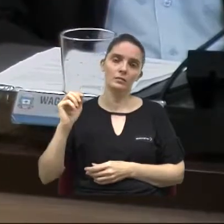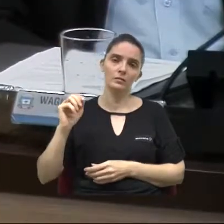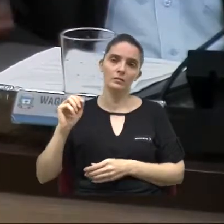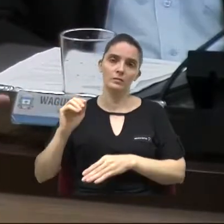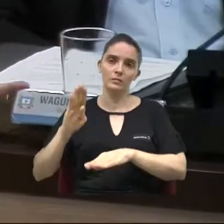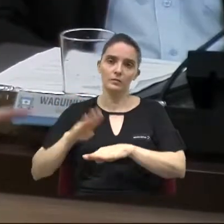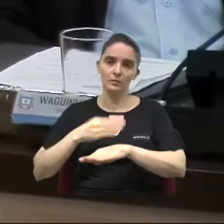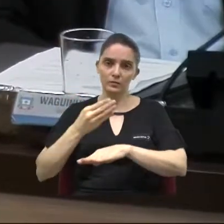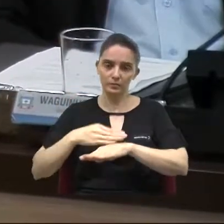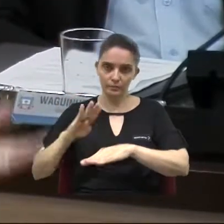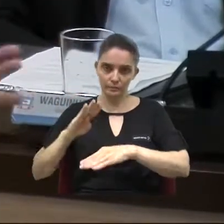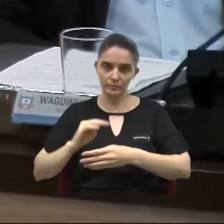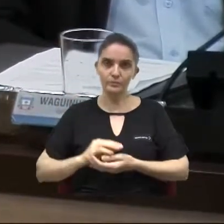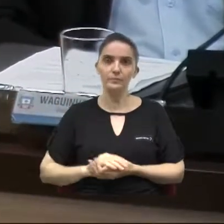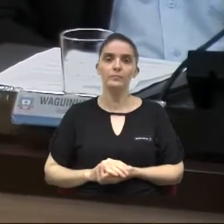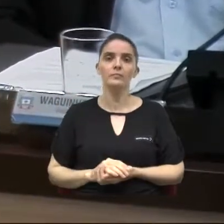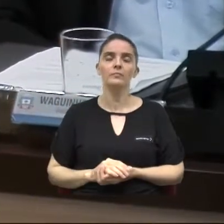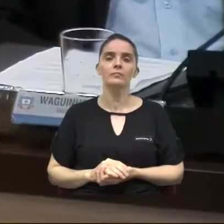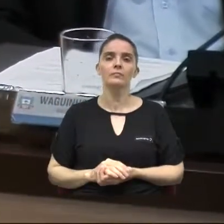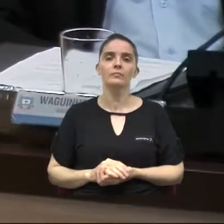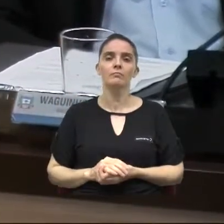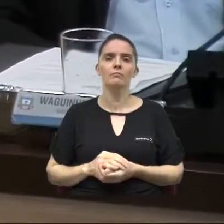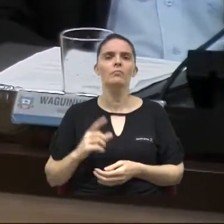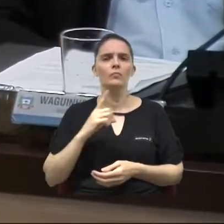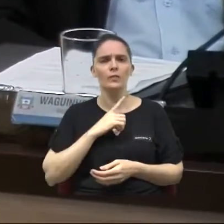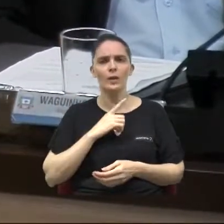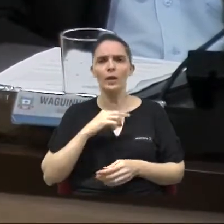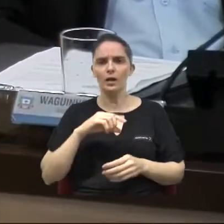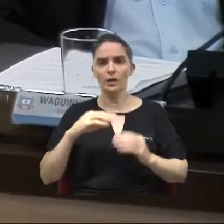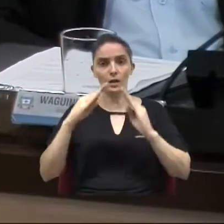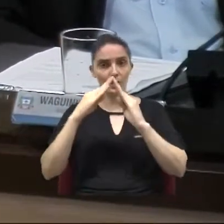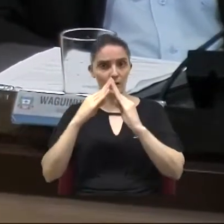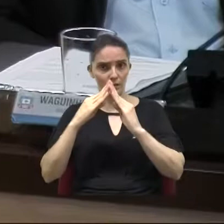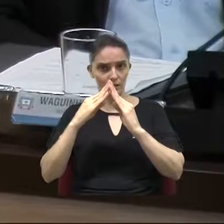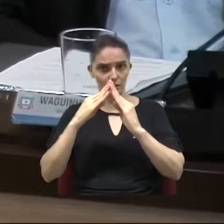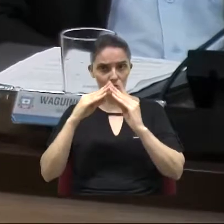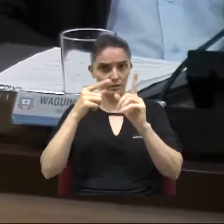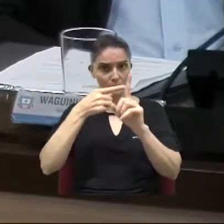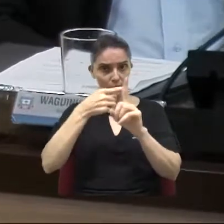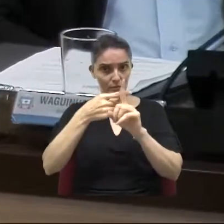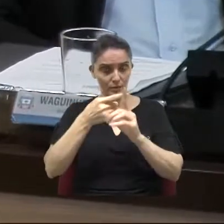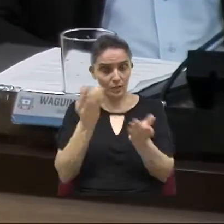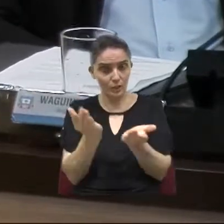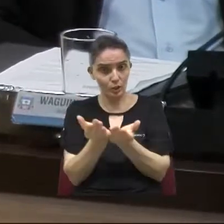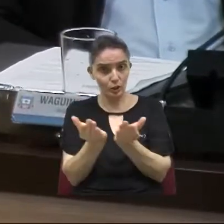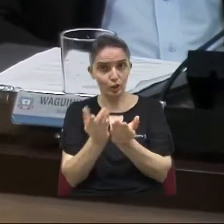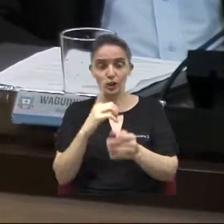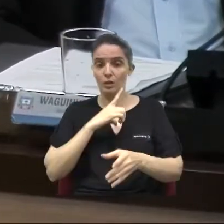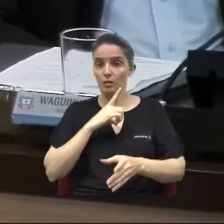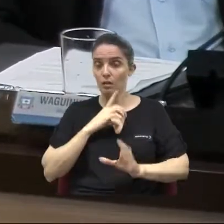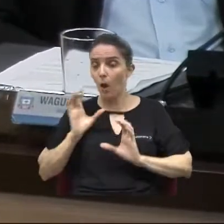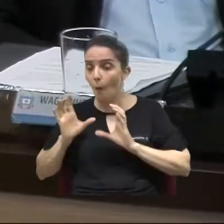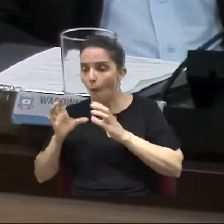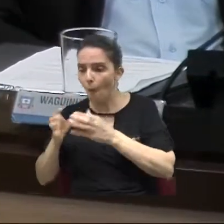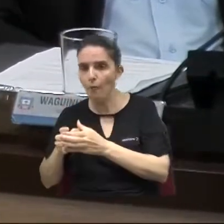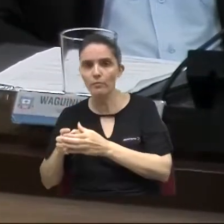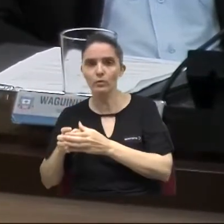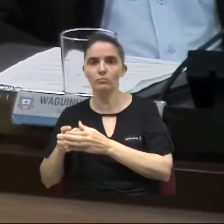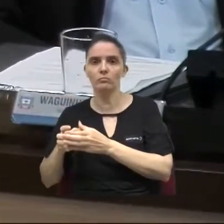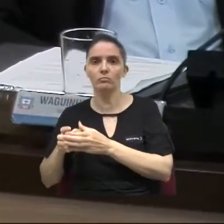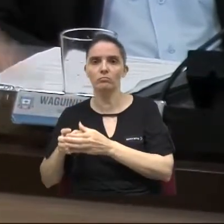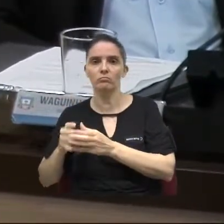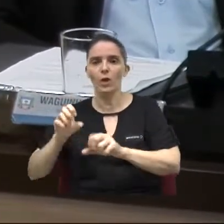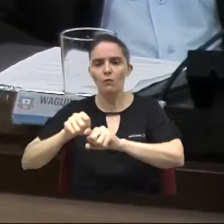igrejas evangélicas têm grupos organizados preparando intérpretes em